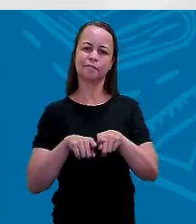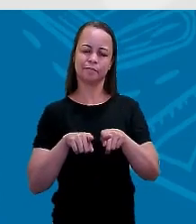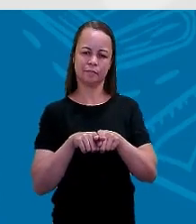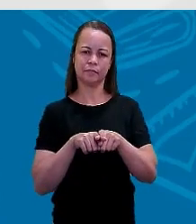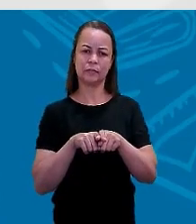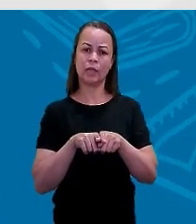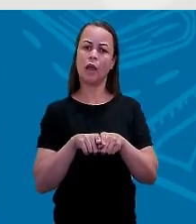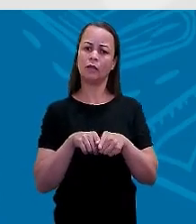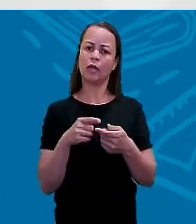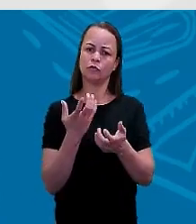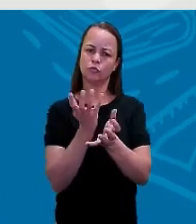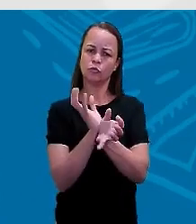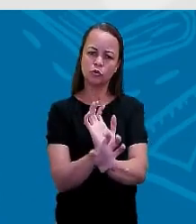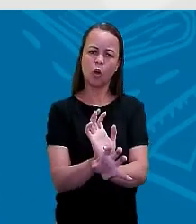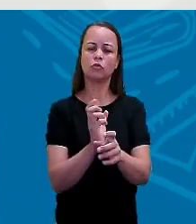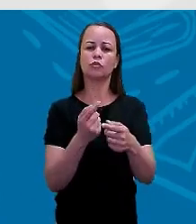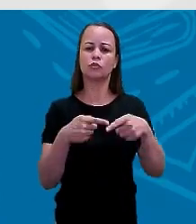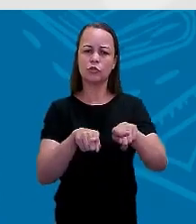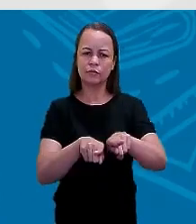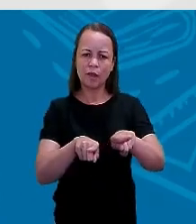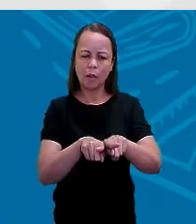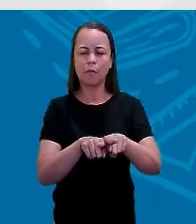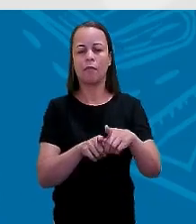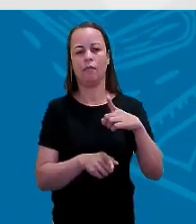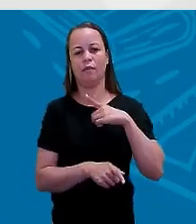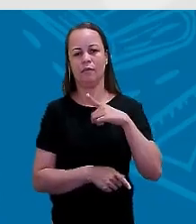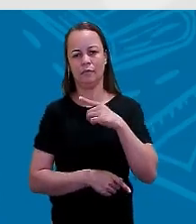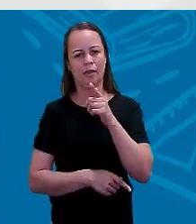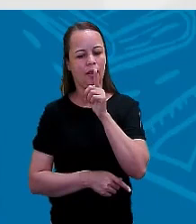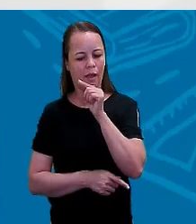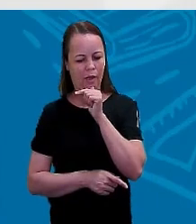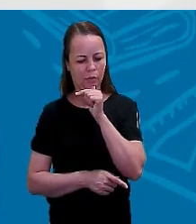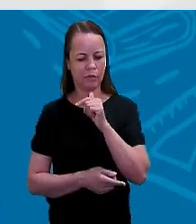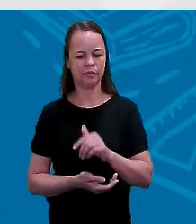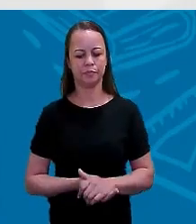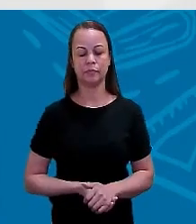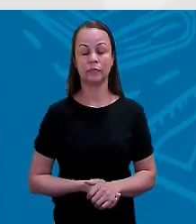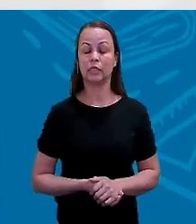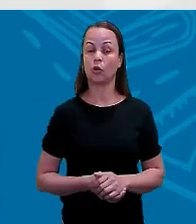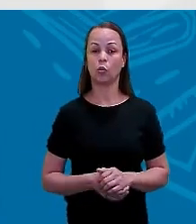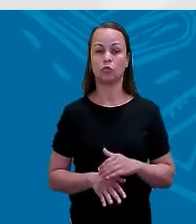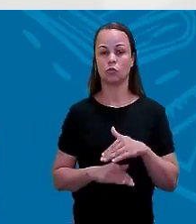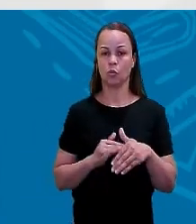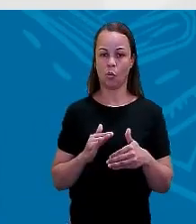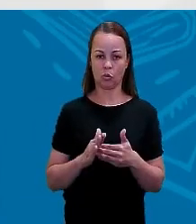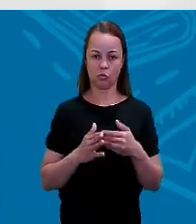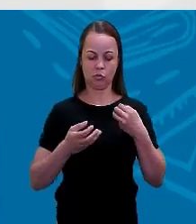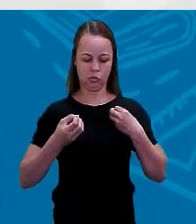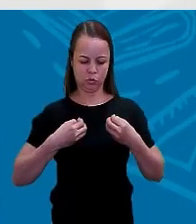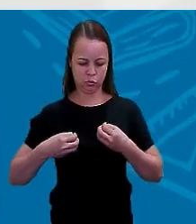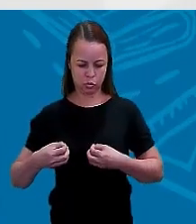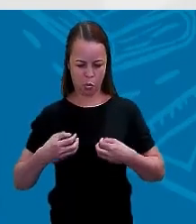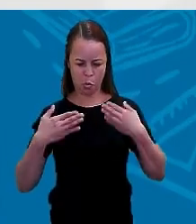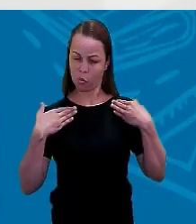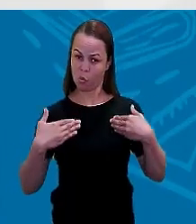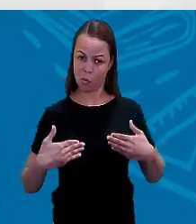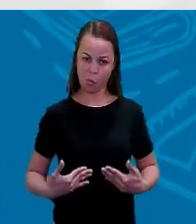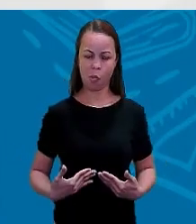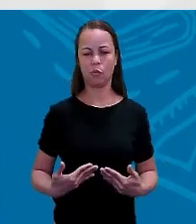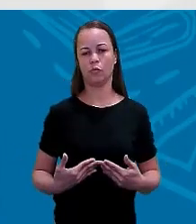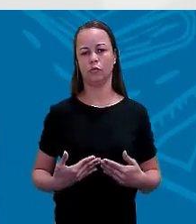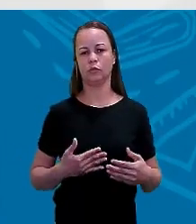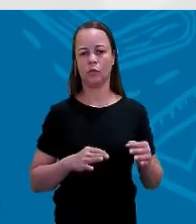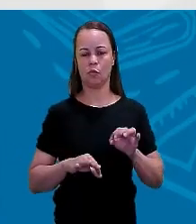nossos ossos contém água na sua composição. Portanto, todos os nossos órgãos, eles são formados,